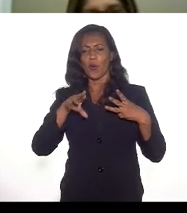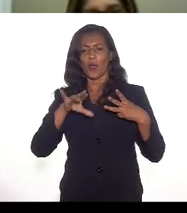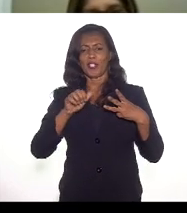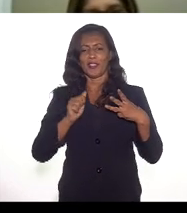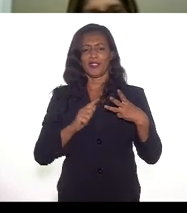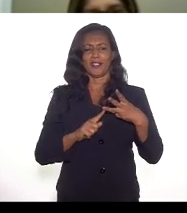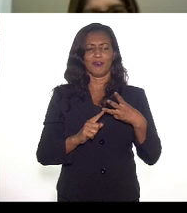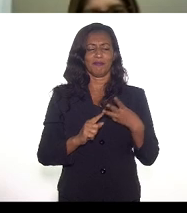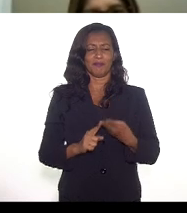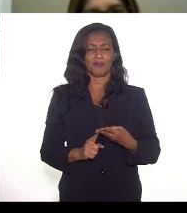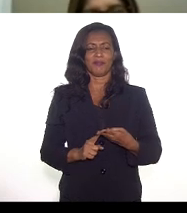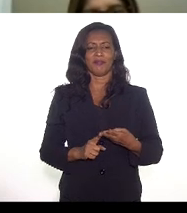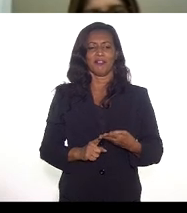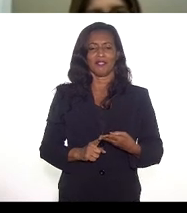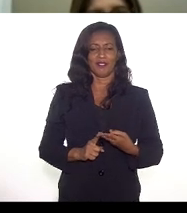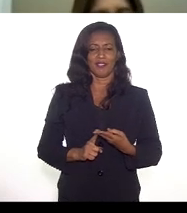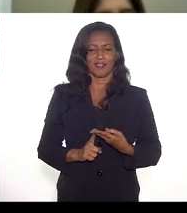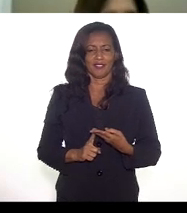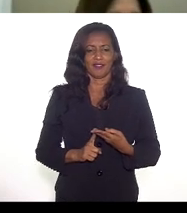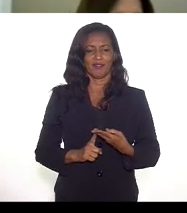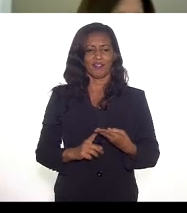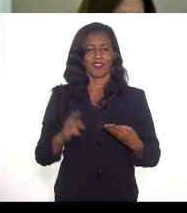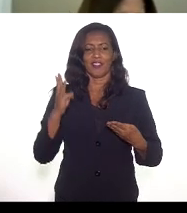poxa. Mônica Francisco.